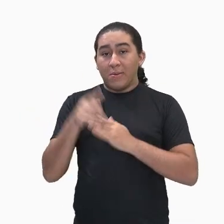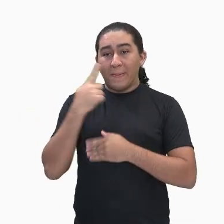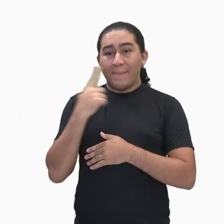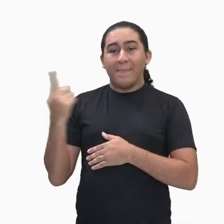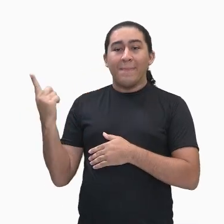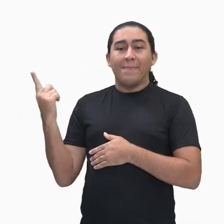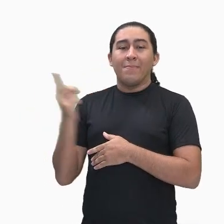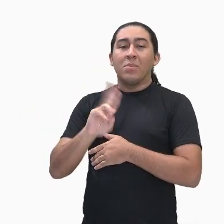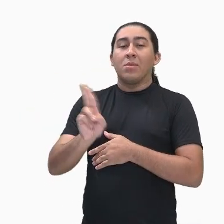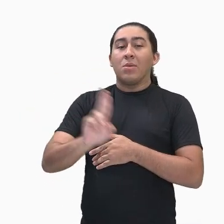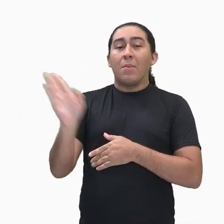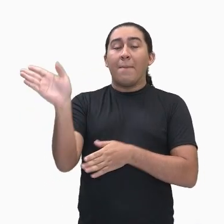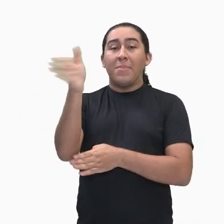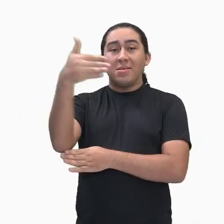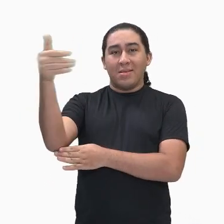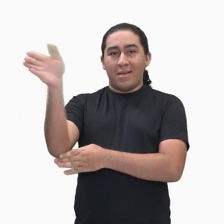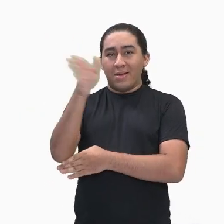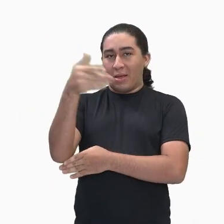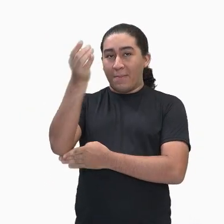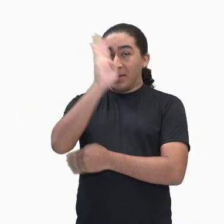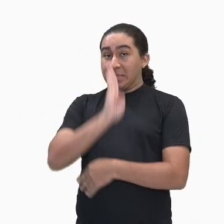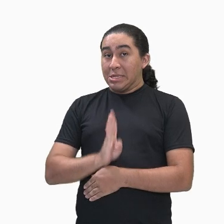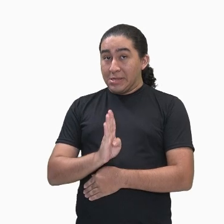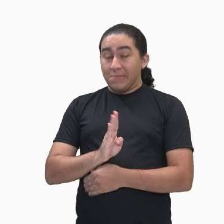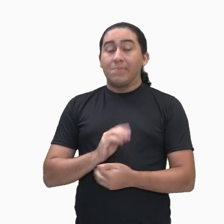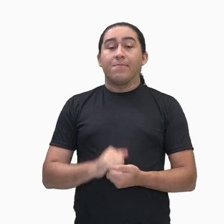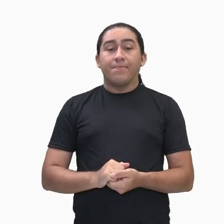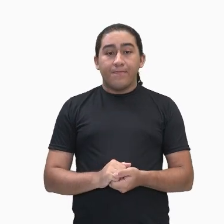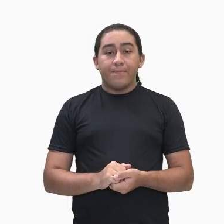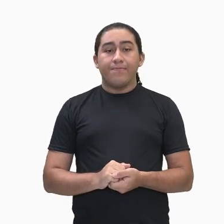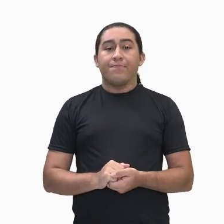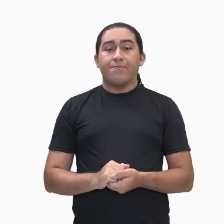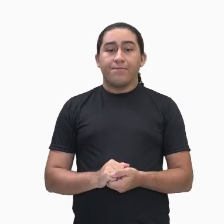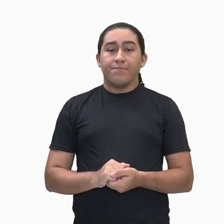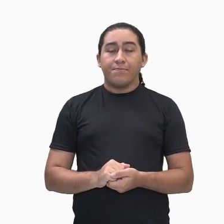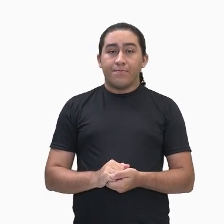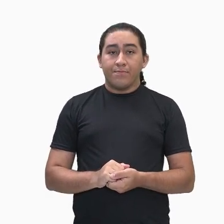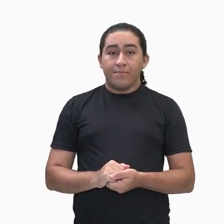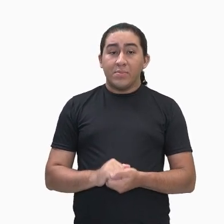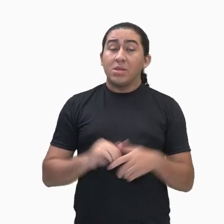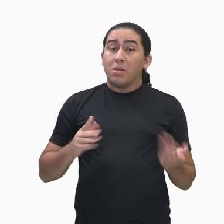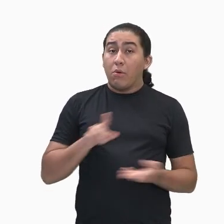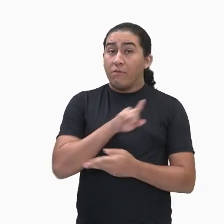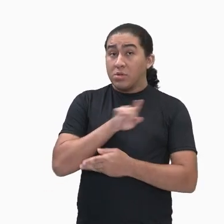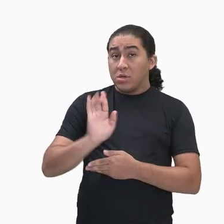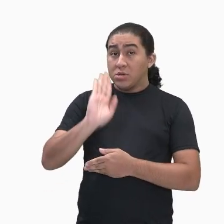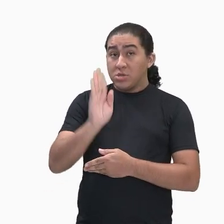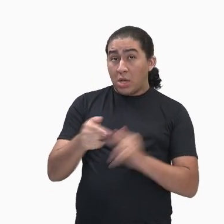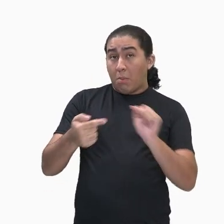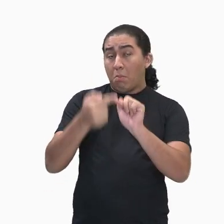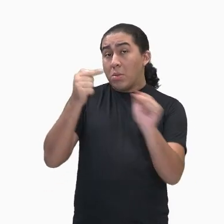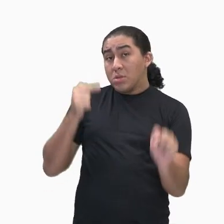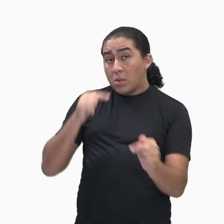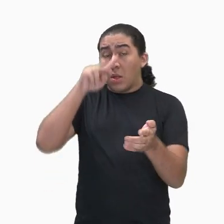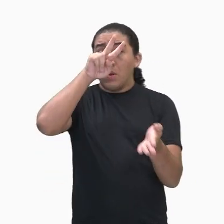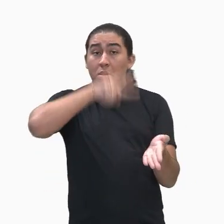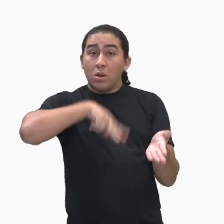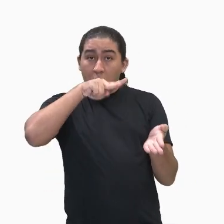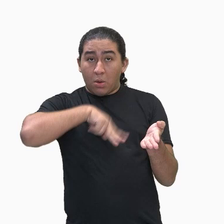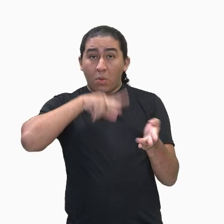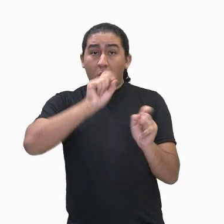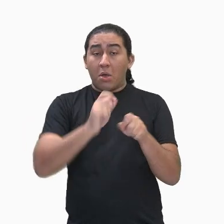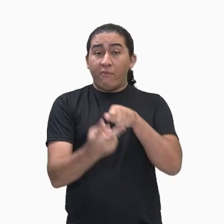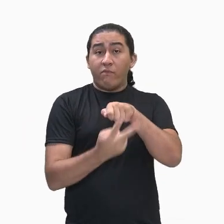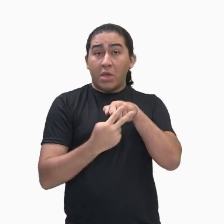que se chama A Bandeira Brasileira. Então, você já deve ter lido que o verde